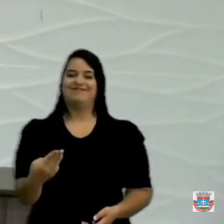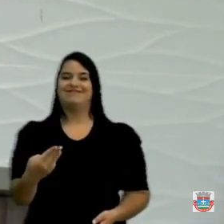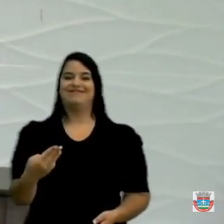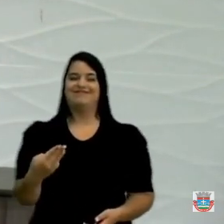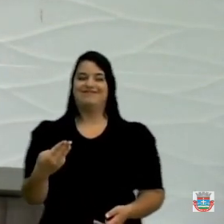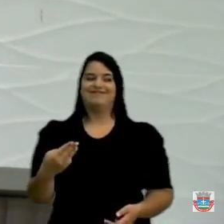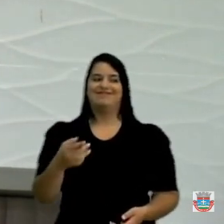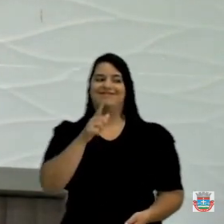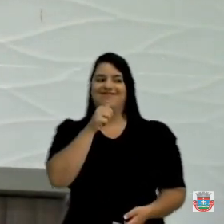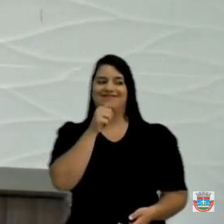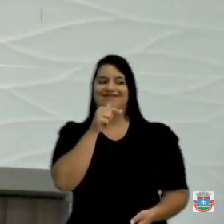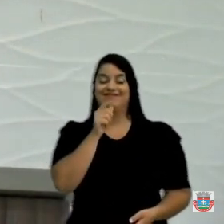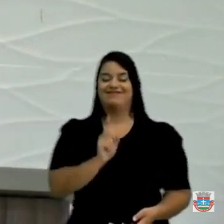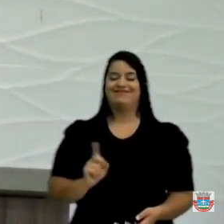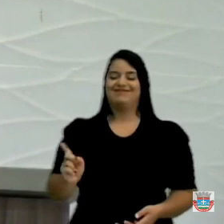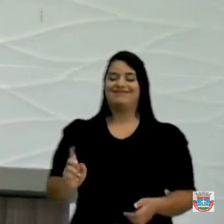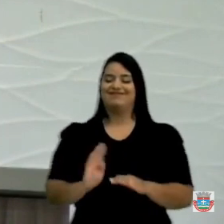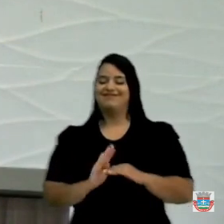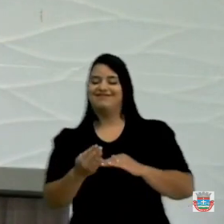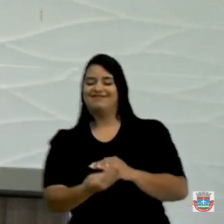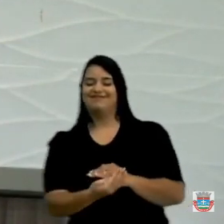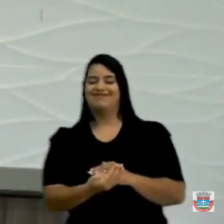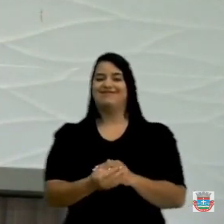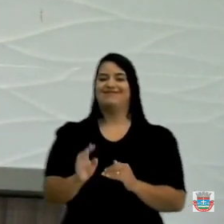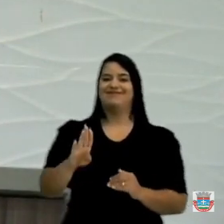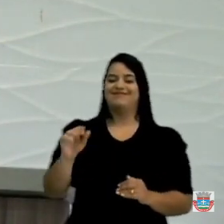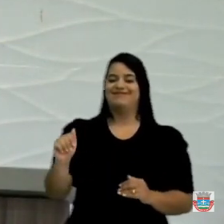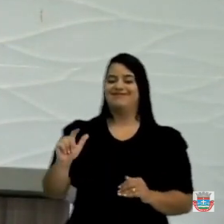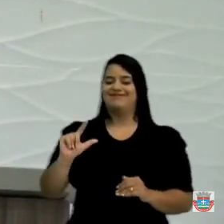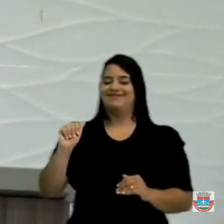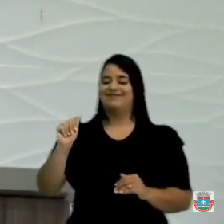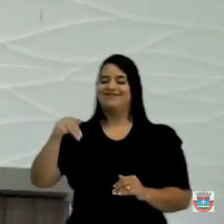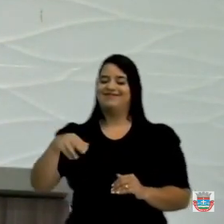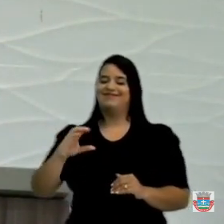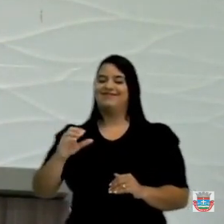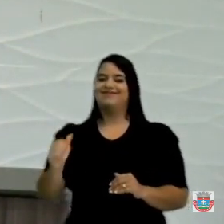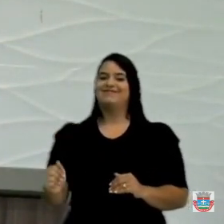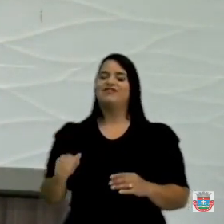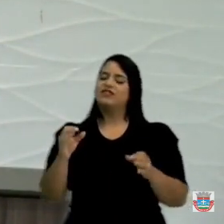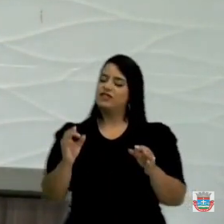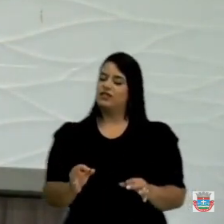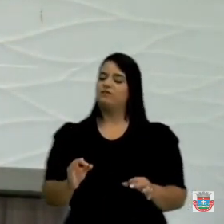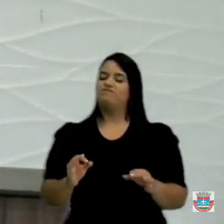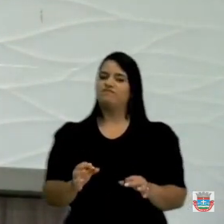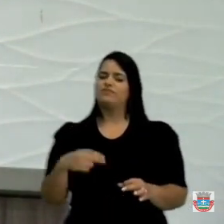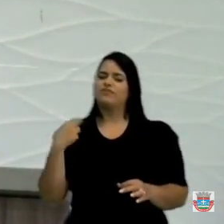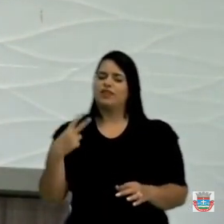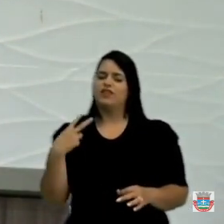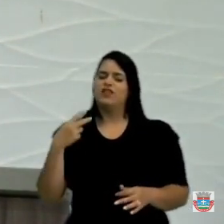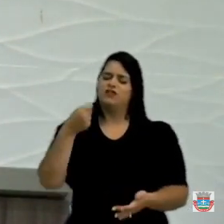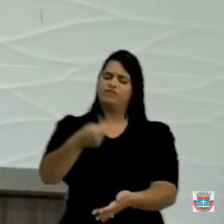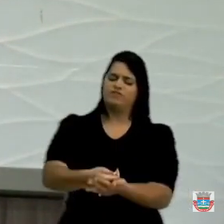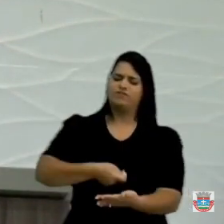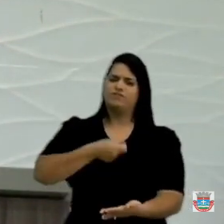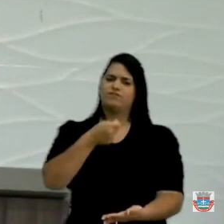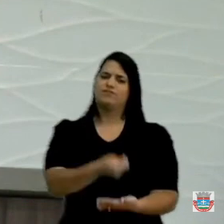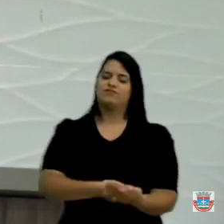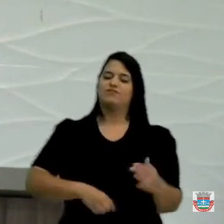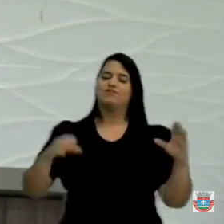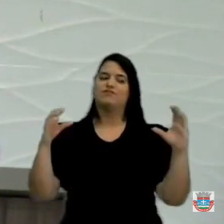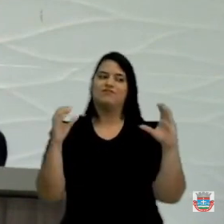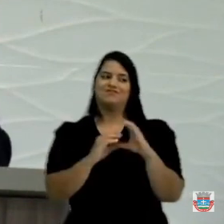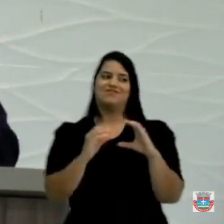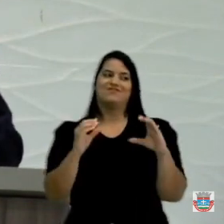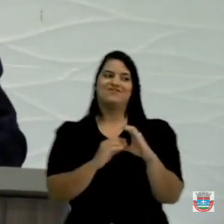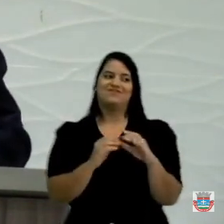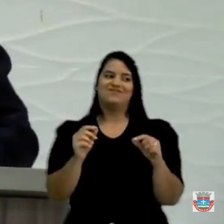E o colega João Medeiros disse uma coisa certa, esse vereador aqui vem trabalhando muito e cobrando muito a Compesa. E quando eu faço